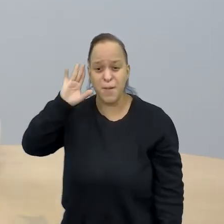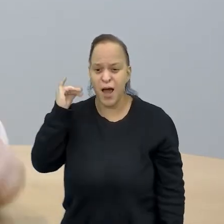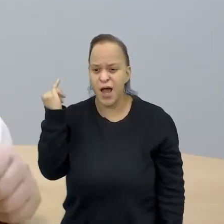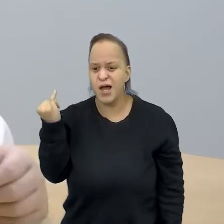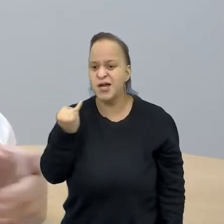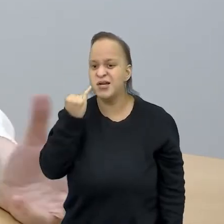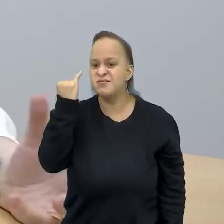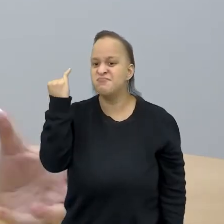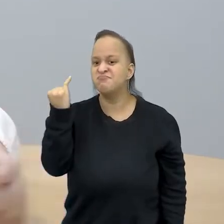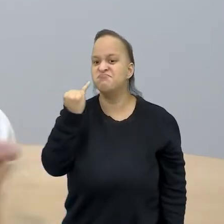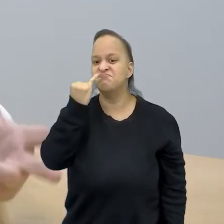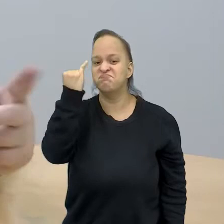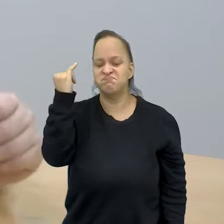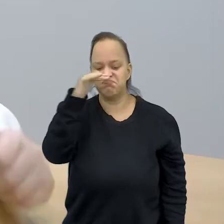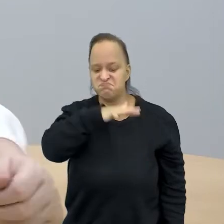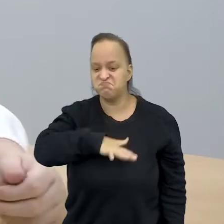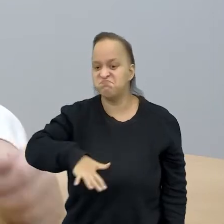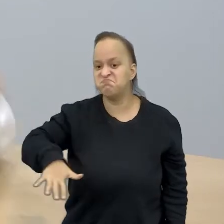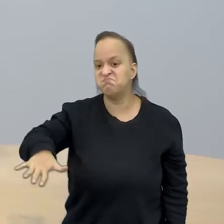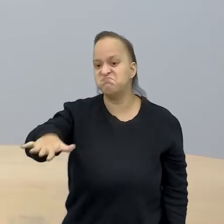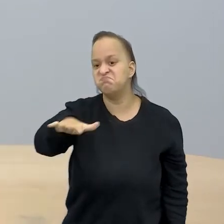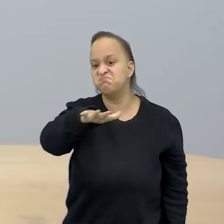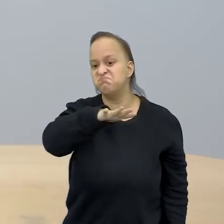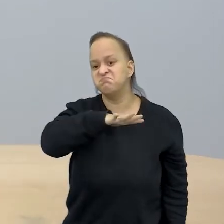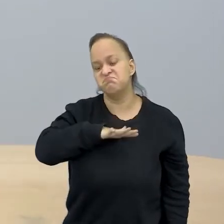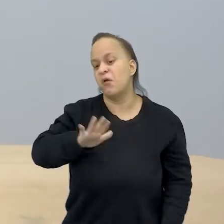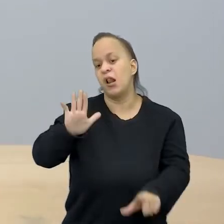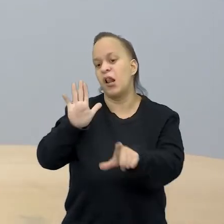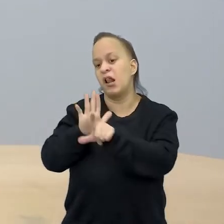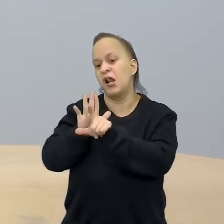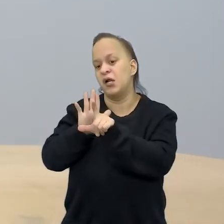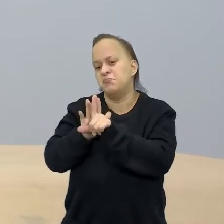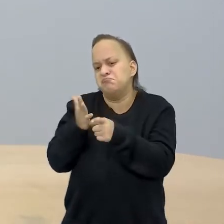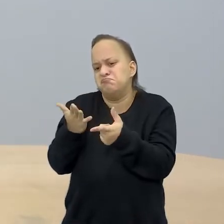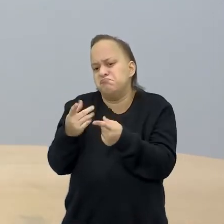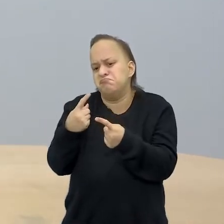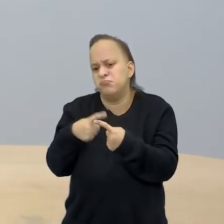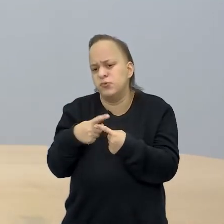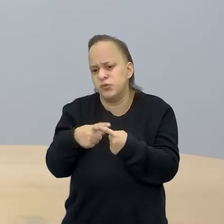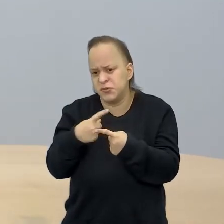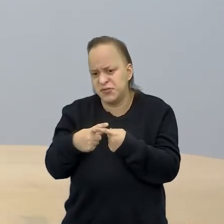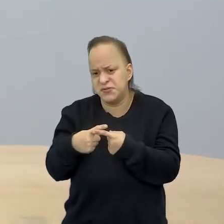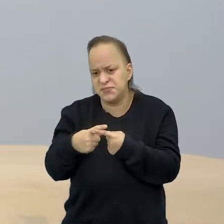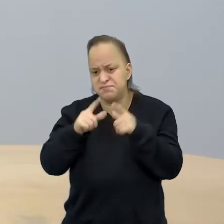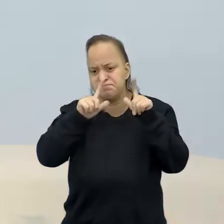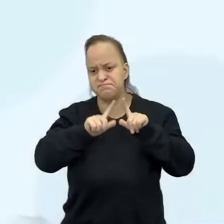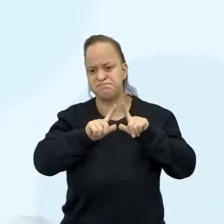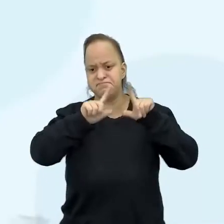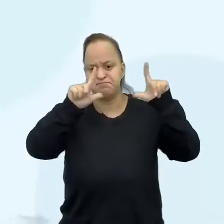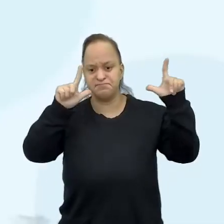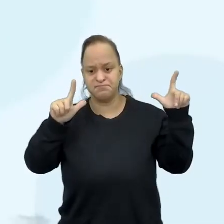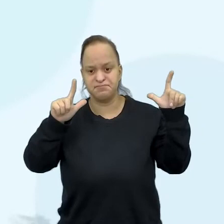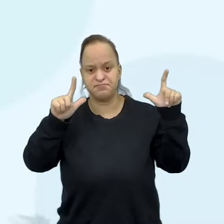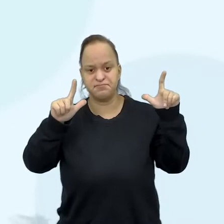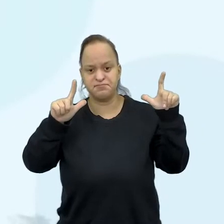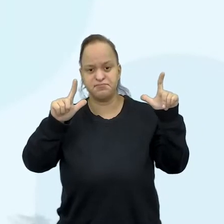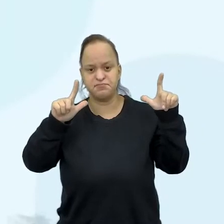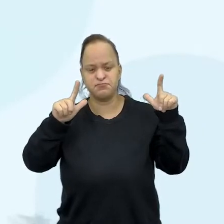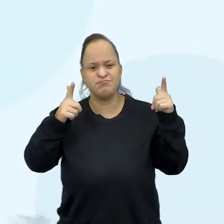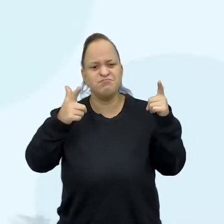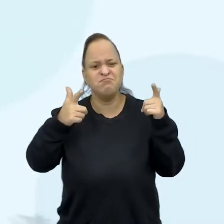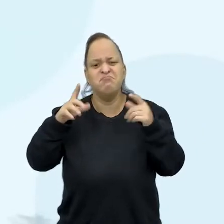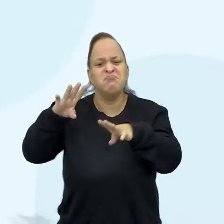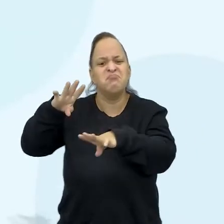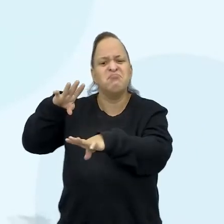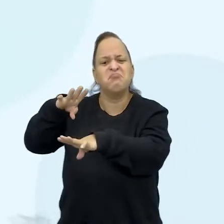importante nessa economia, nessa gestão das ilegalidades? Em outras palavras, vejam aí na tela. Afinal de